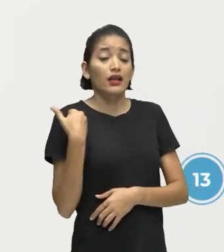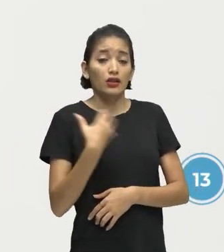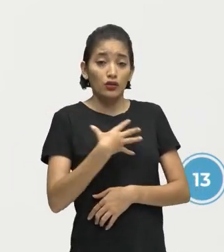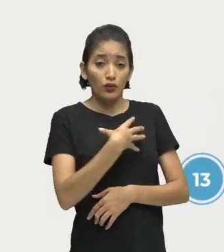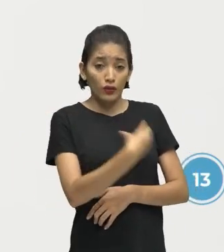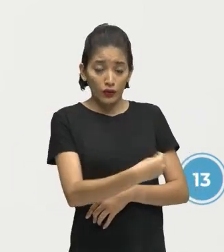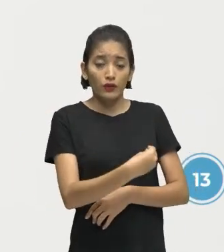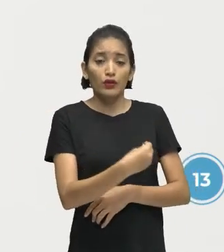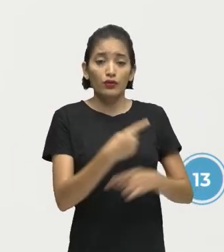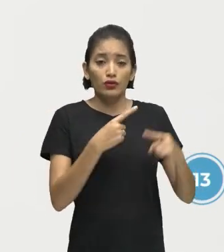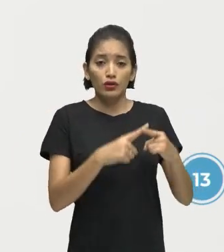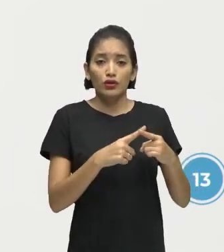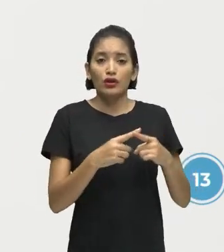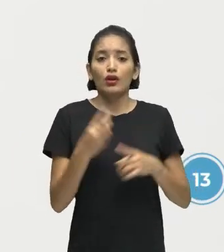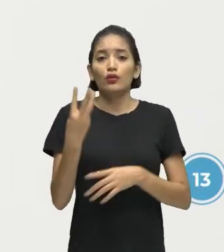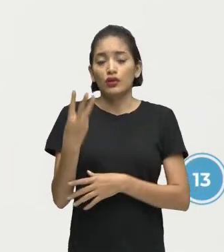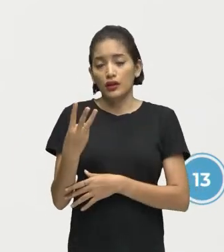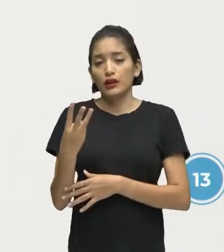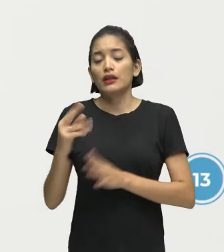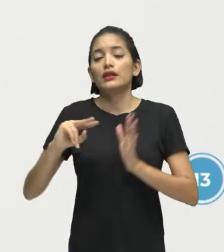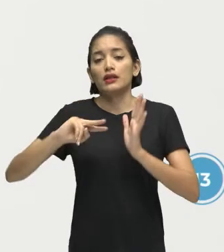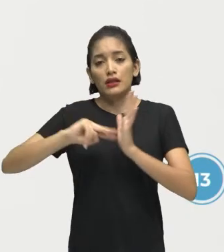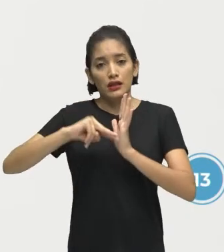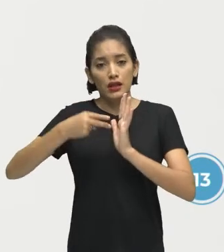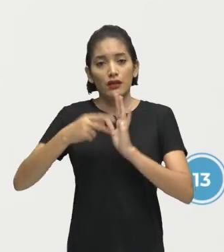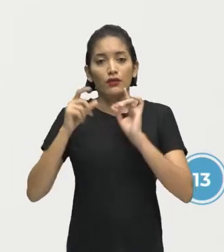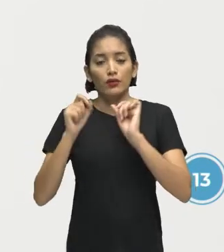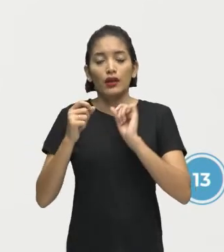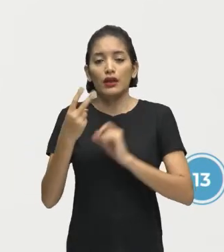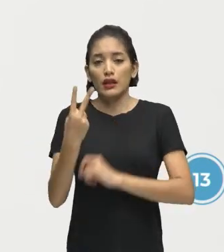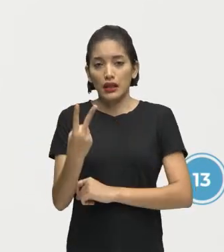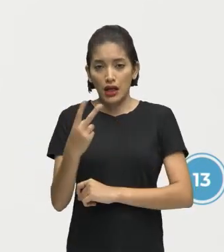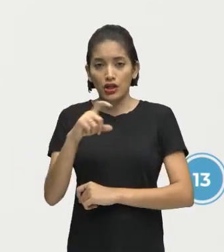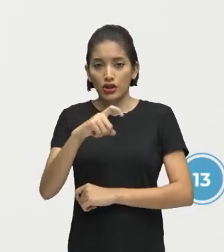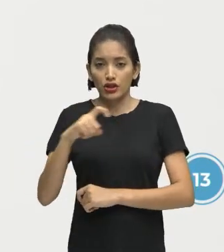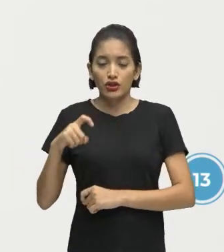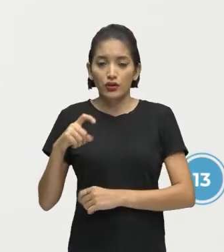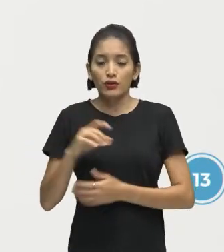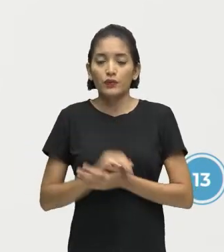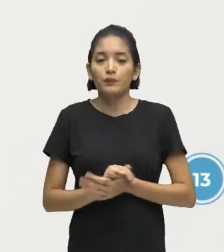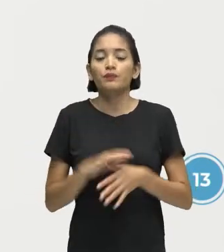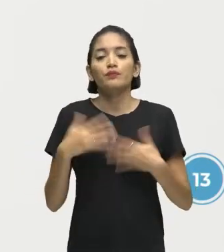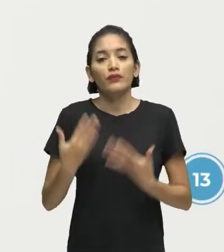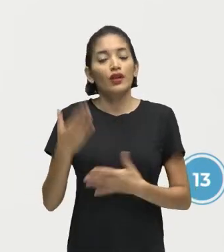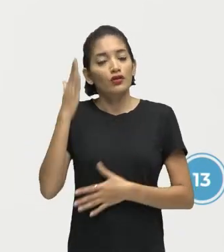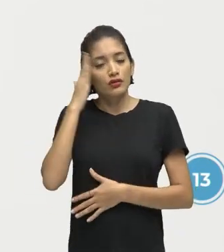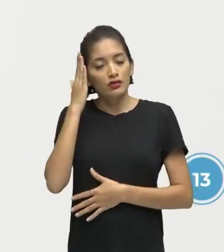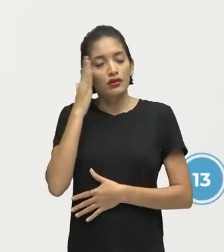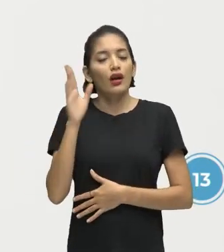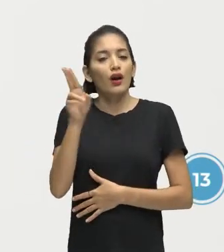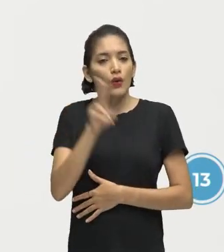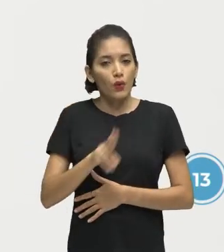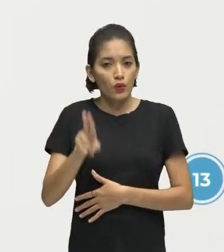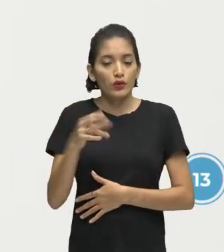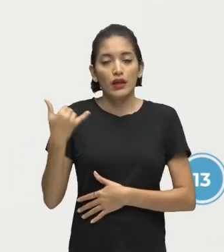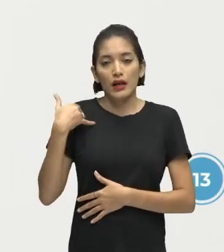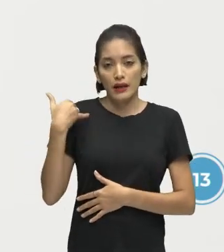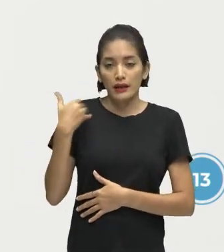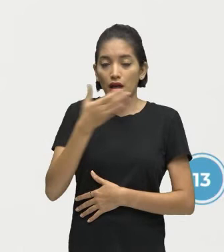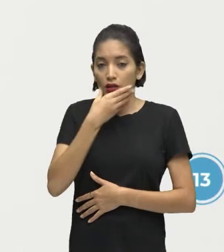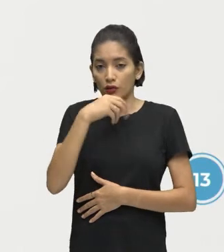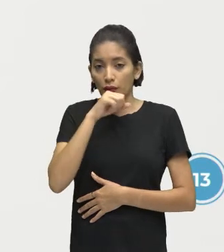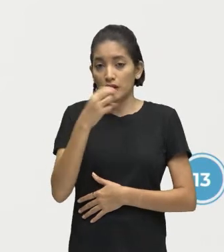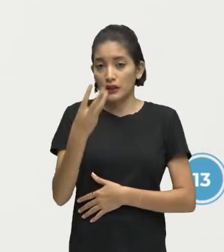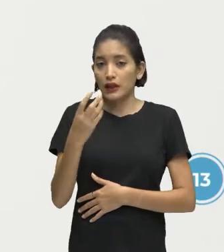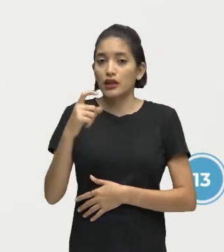da idade vai ser o quê? Vai ser 3x. Então, a gente já usa a idade do pai como